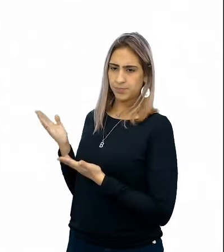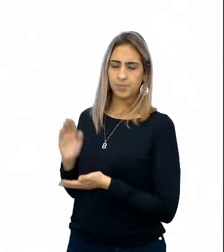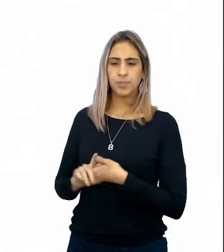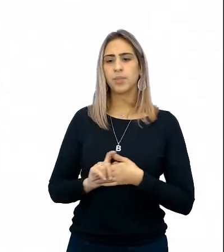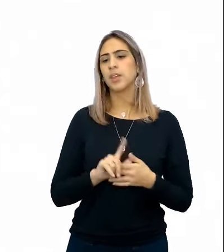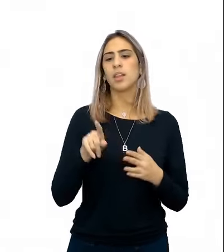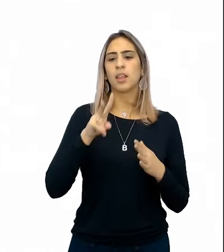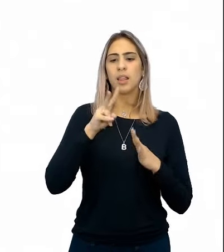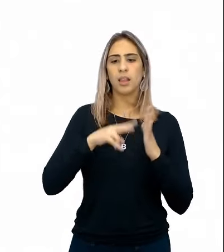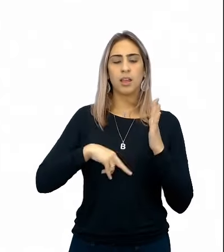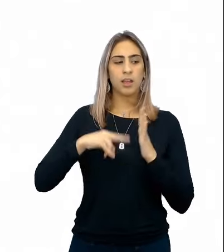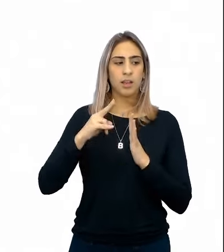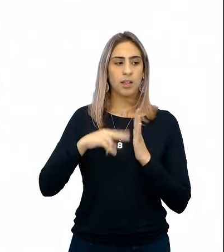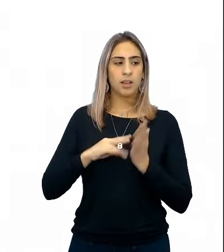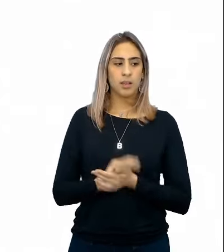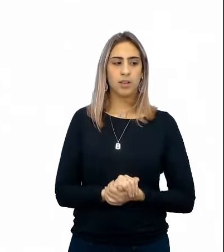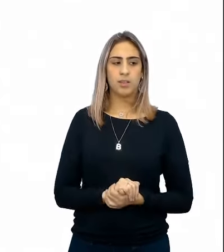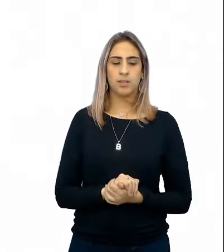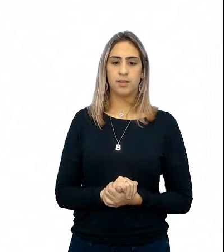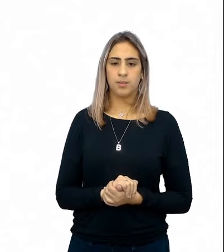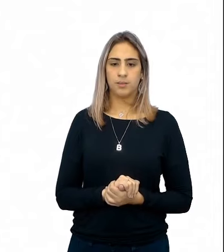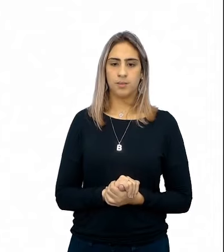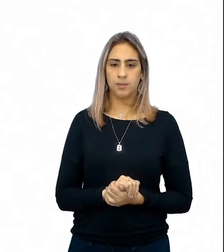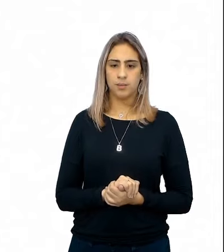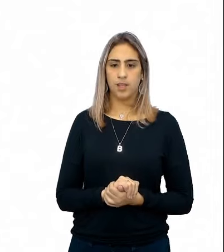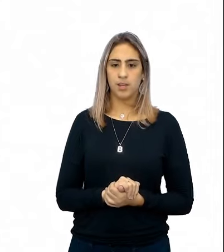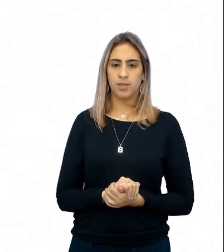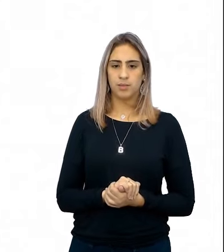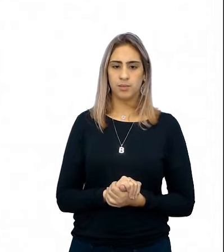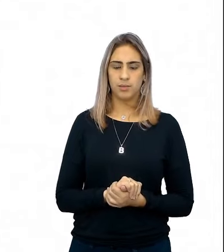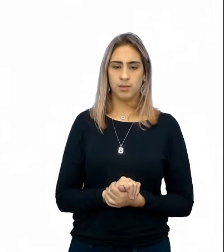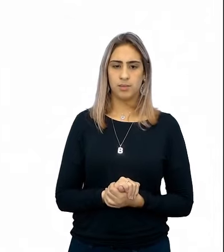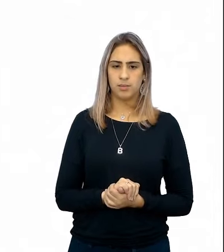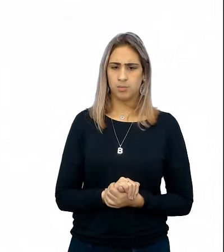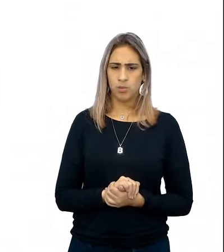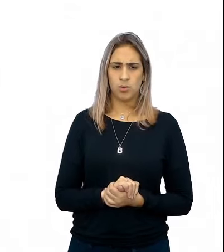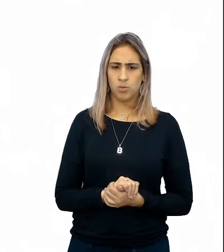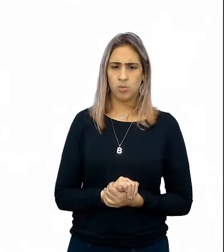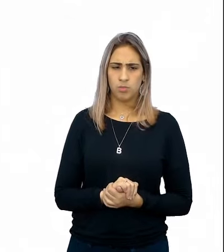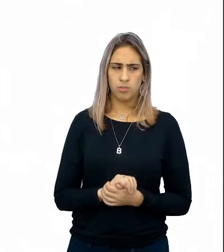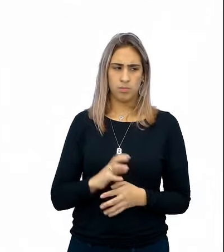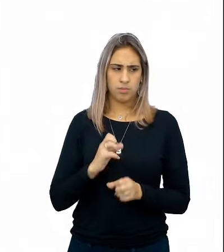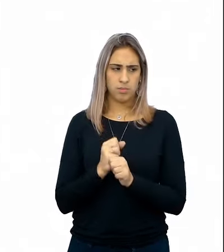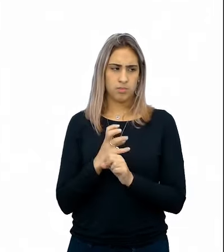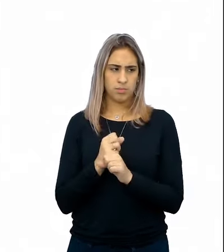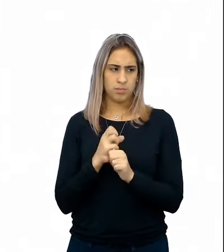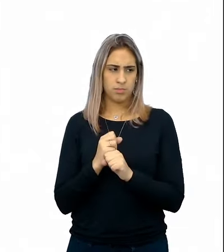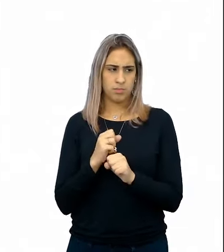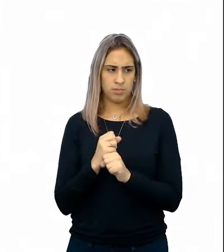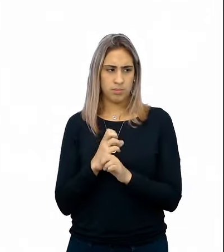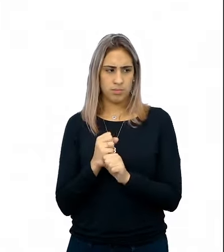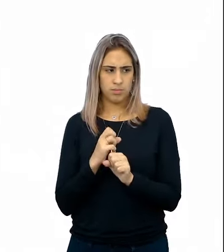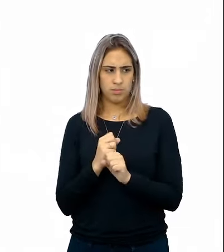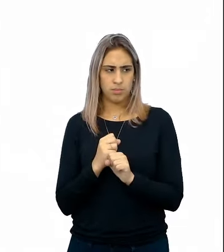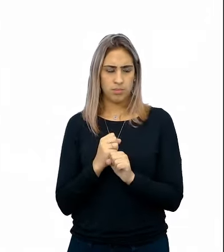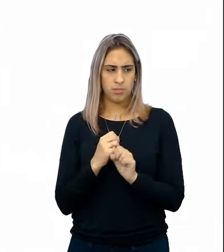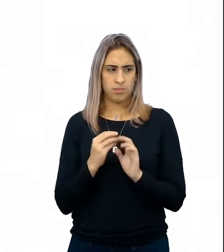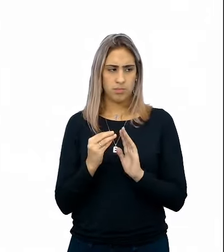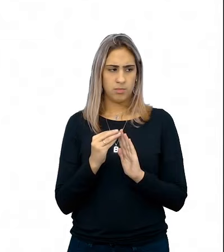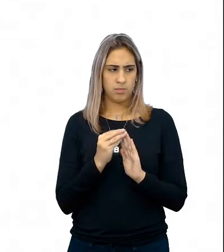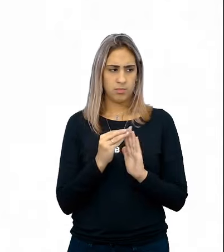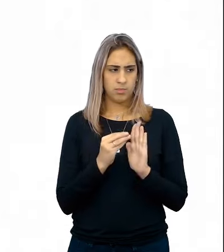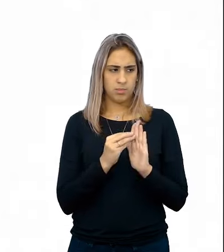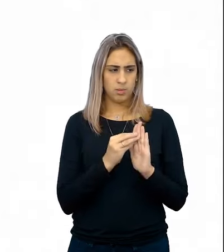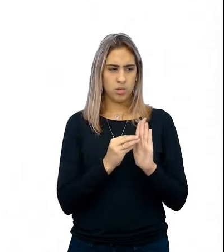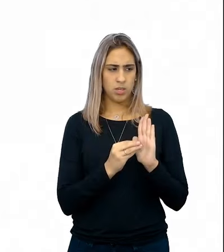trata de leitura de gráficos, ou seja, é um complicador para os nossos estudantes, principalmente se eles